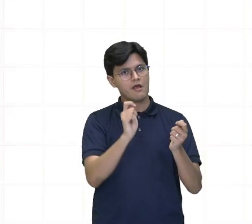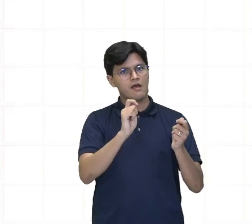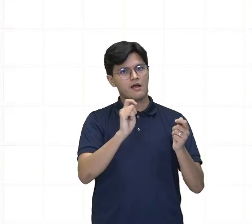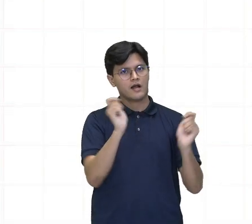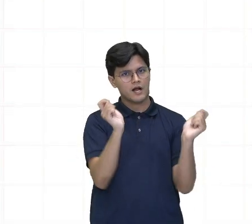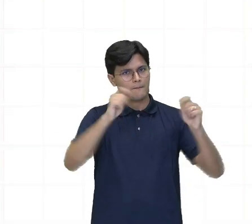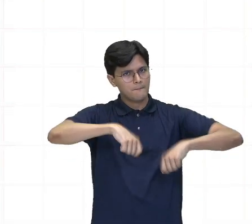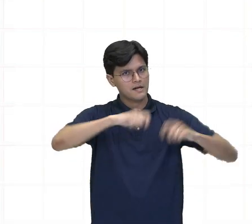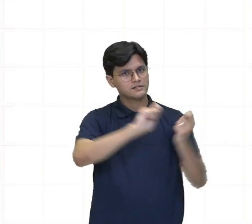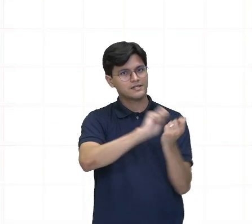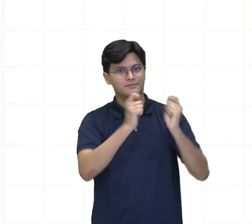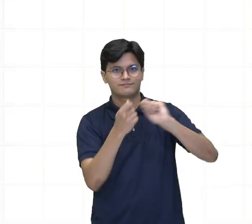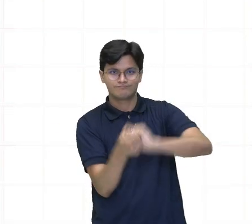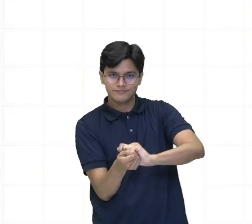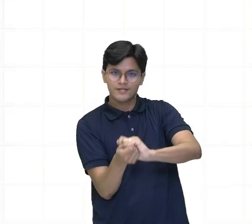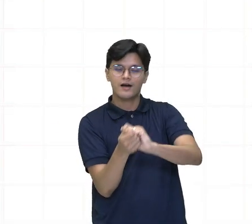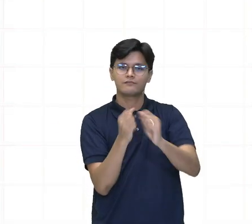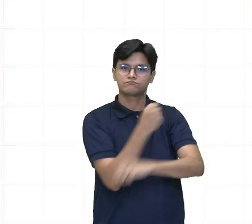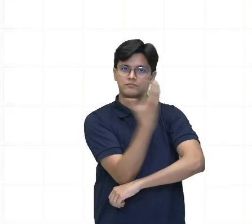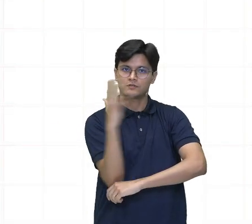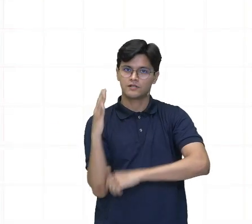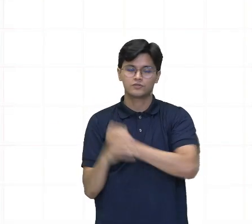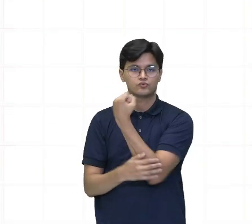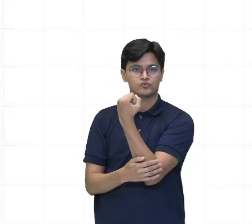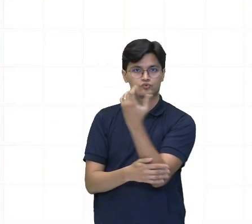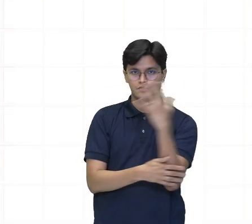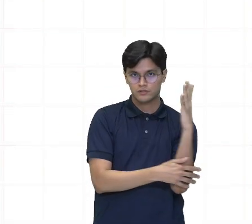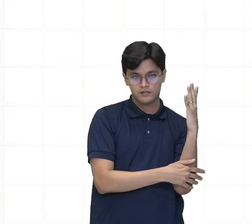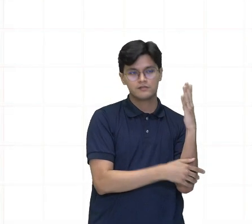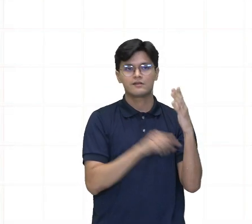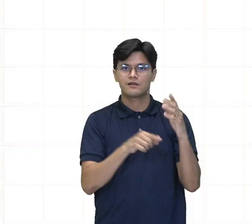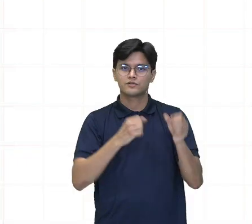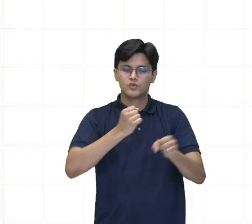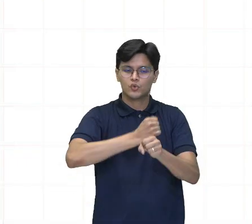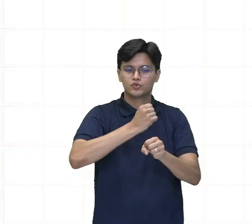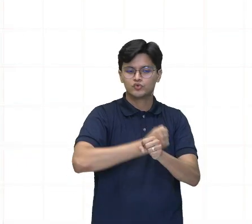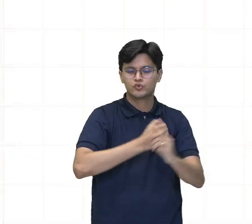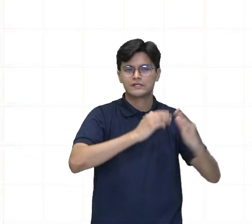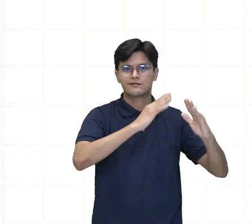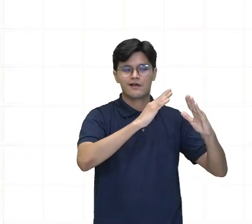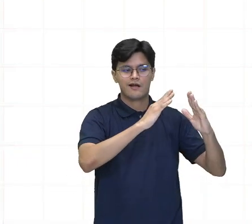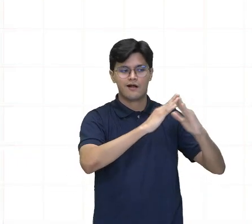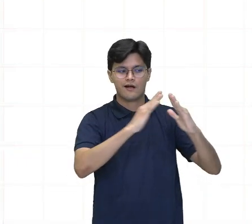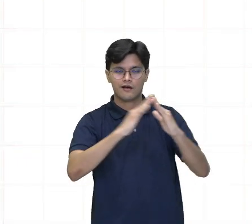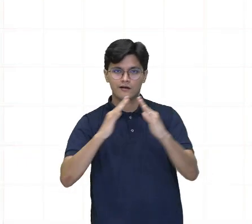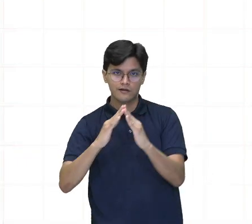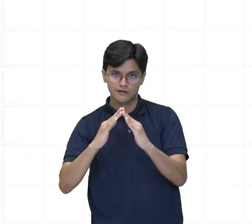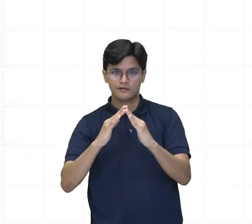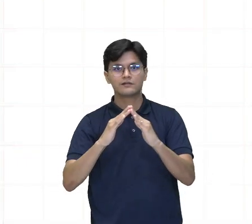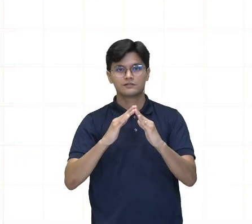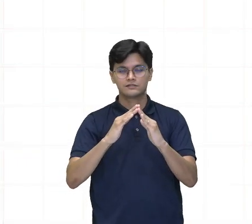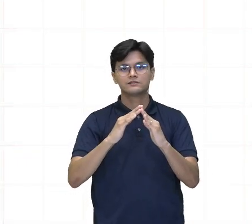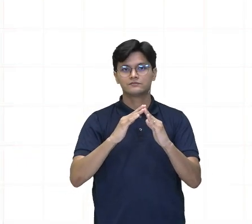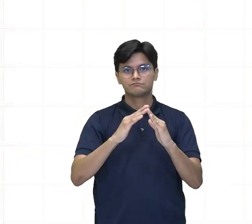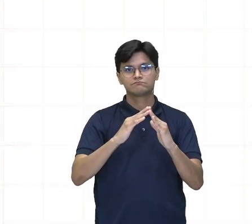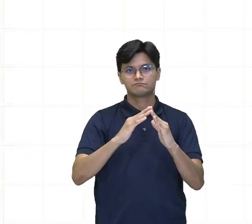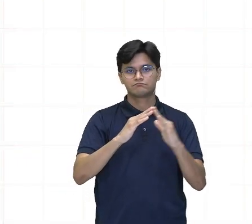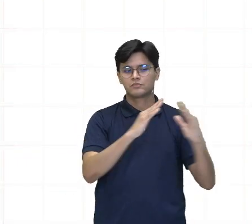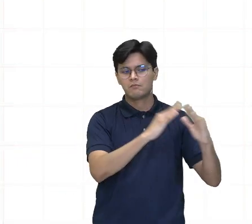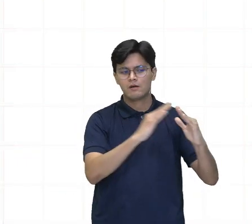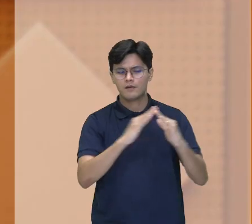com a natureza. Vão construir habitações que vão estar ali fazendo com que